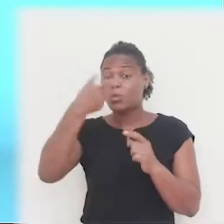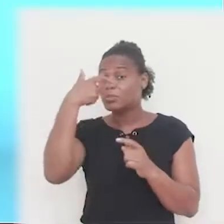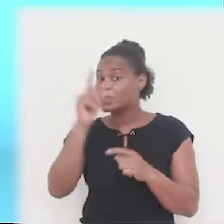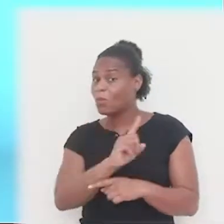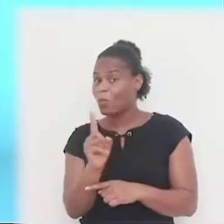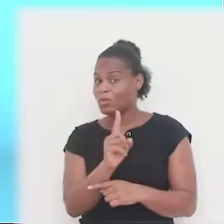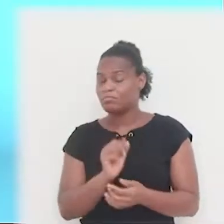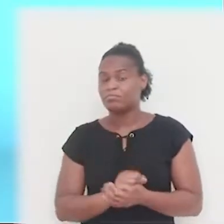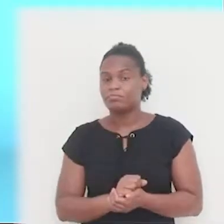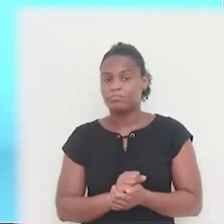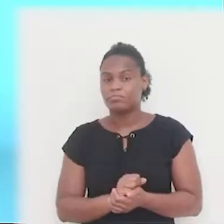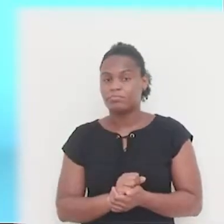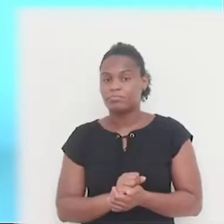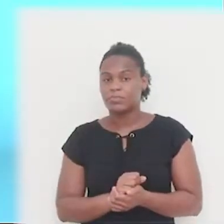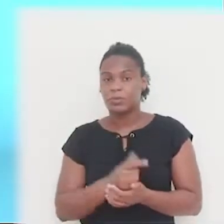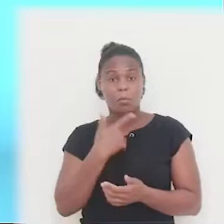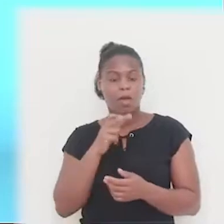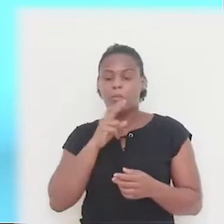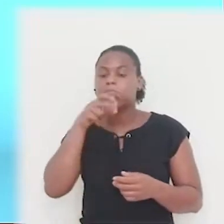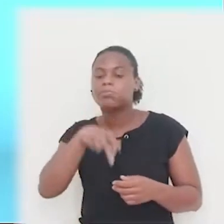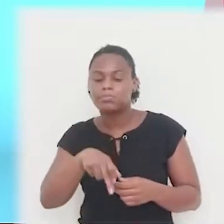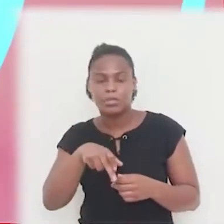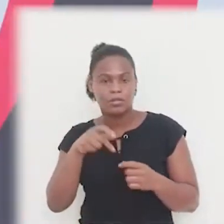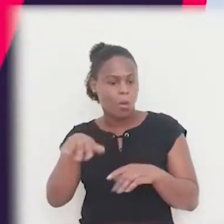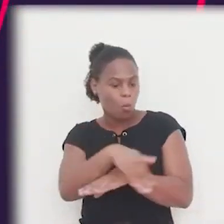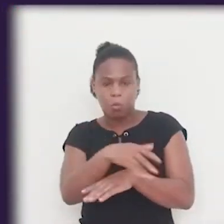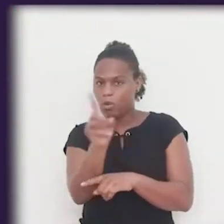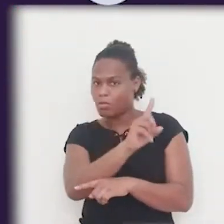não deves cuspir em público